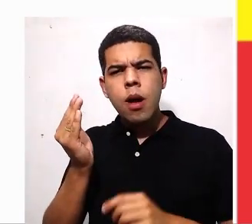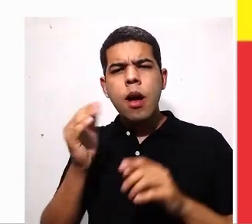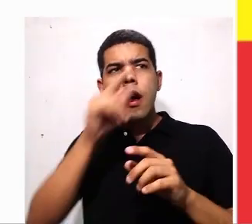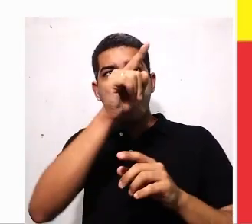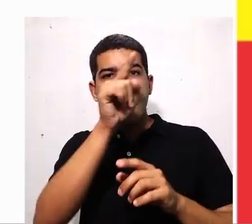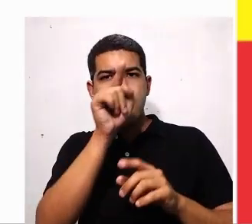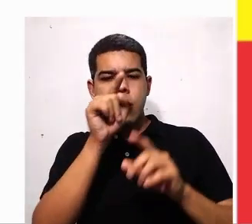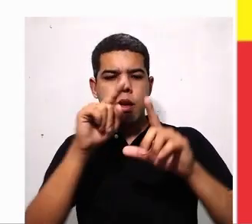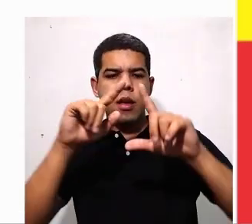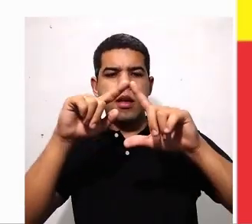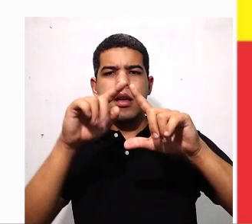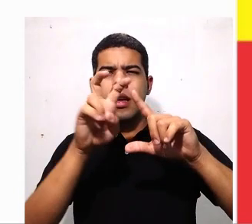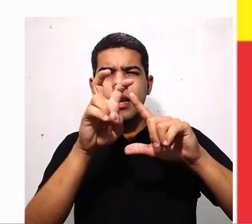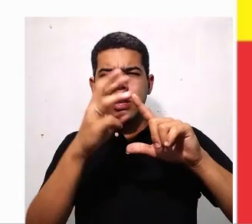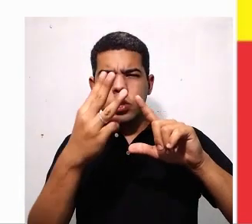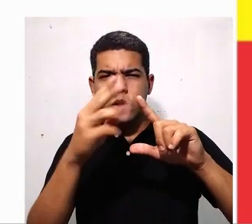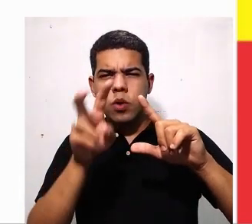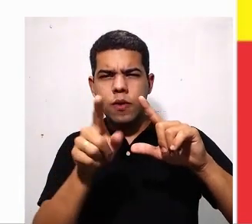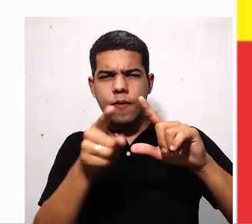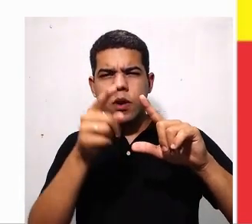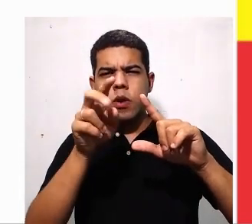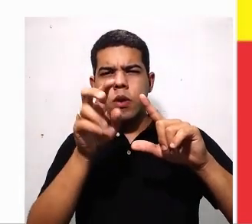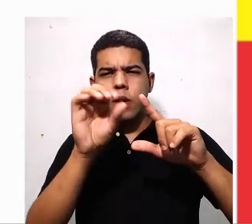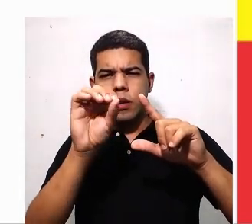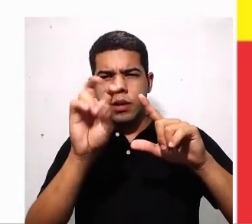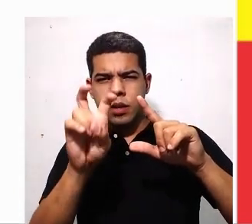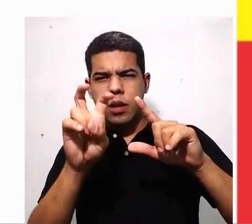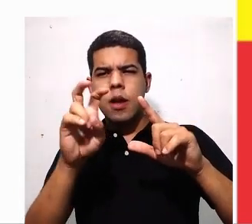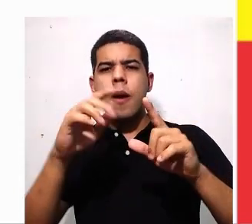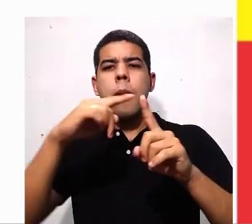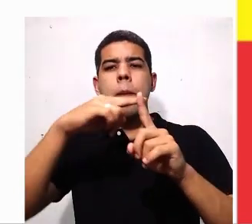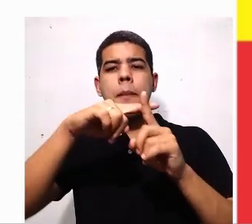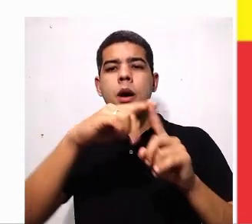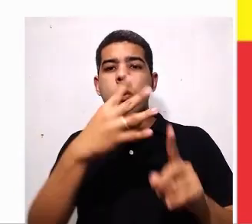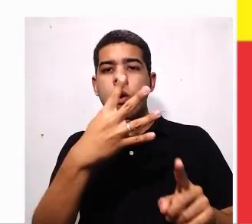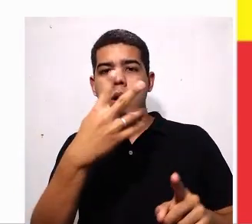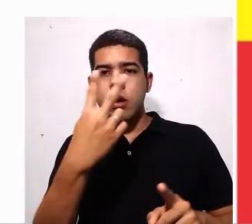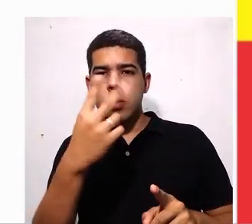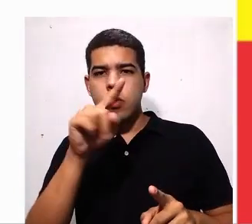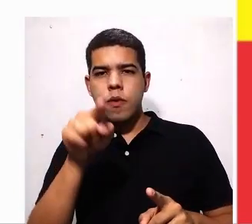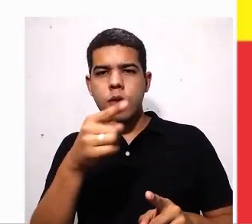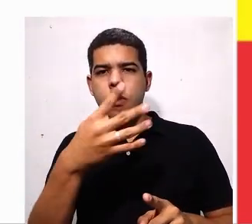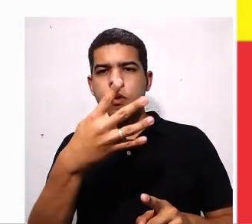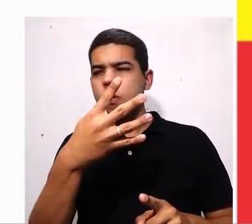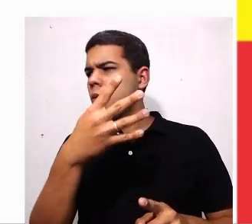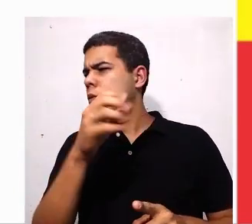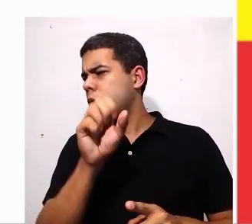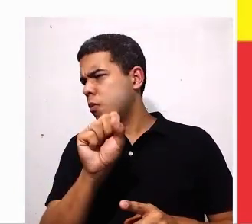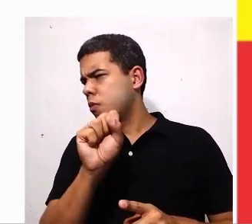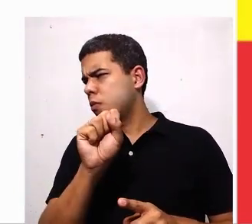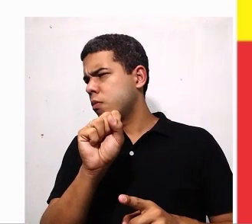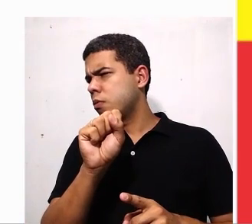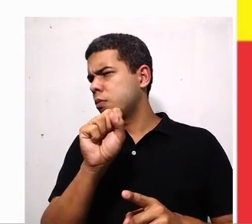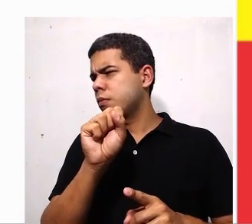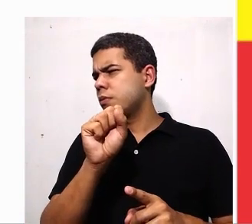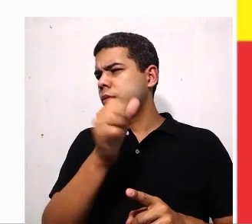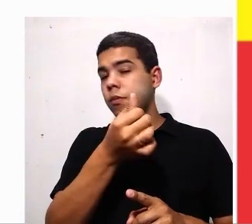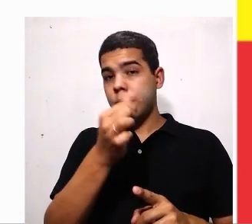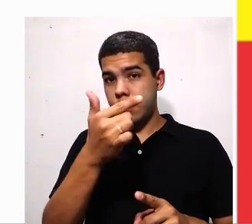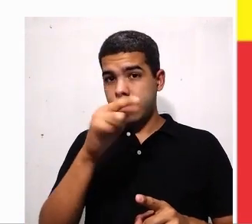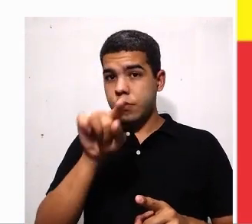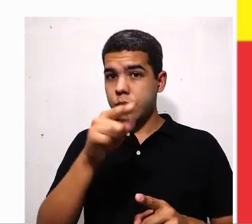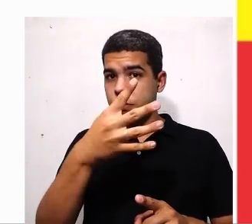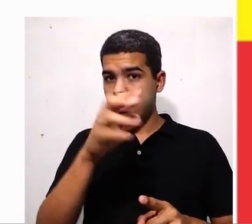soma dos outros dois, 53,05 mais 42,48, vai bater o próprio ângulo que